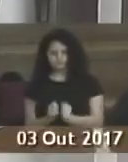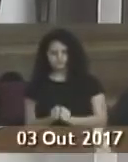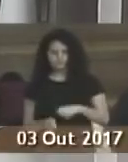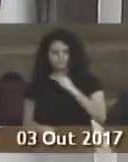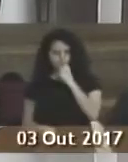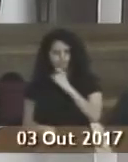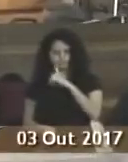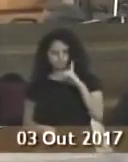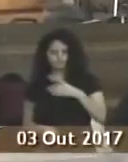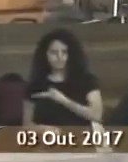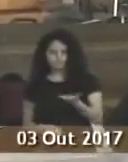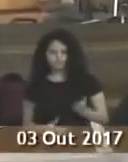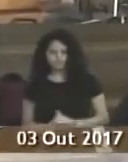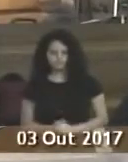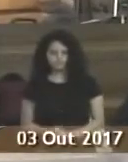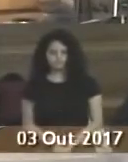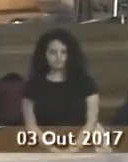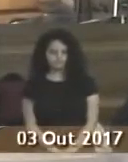vocês.